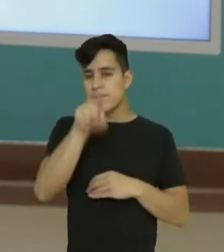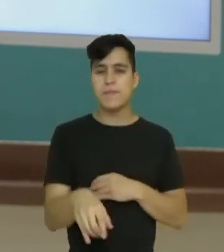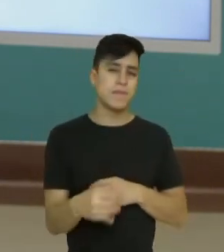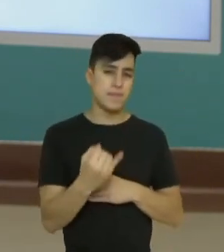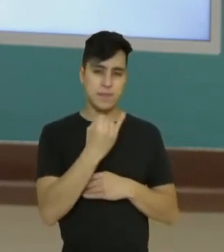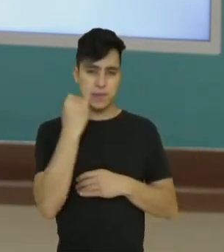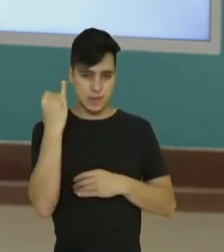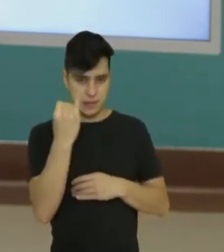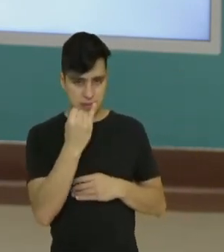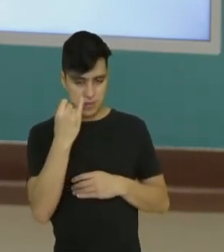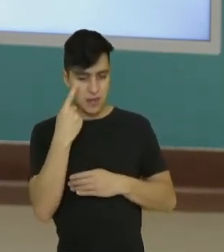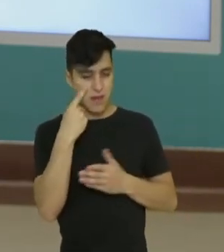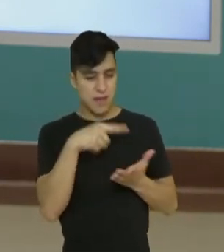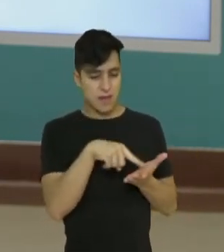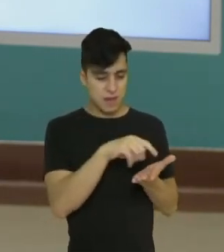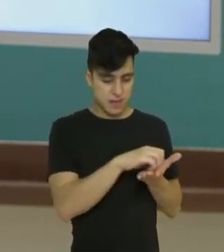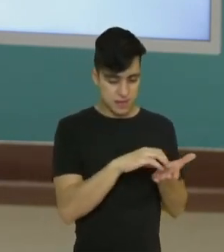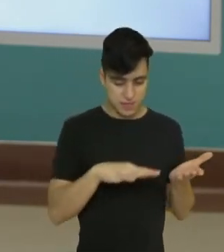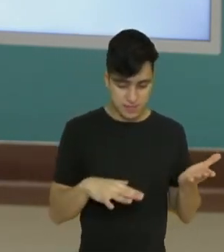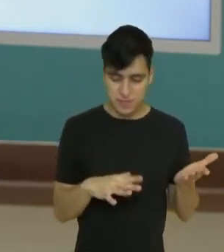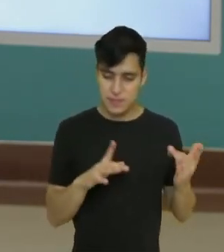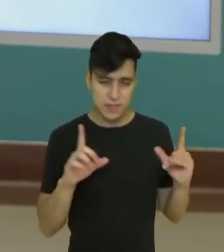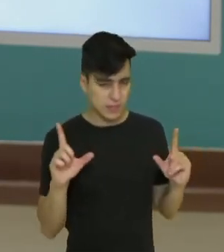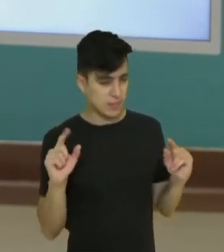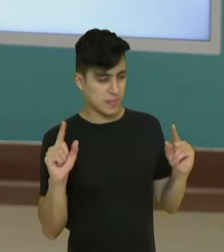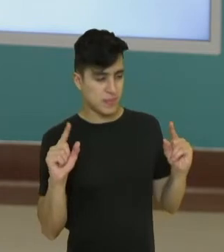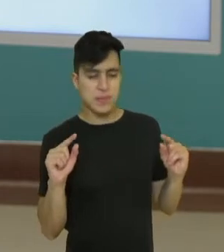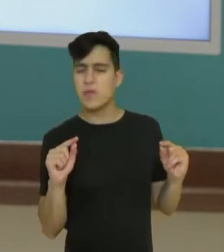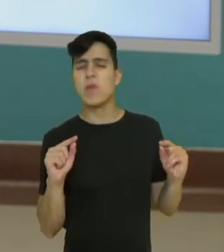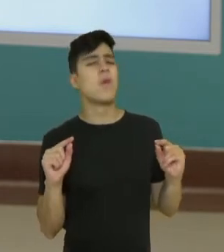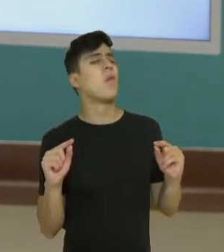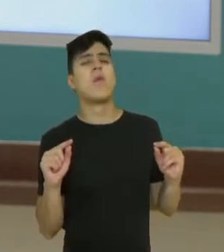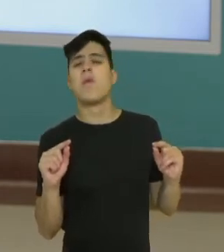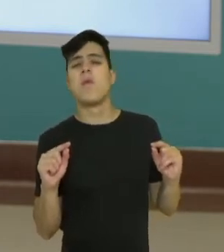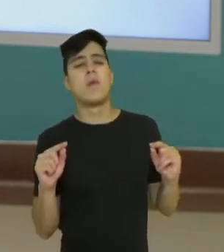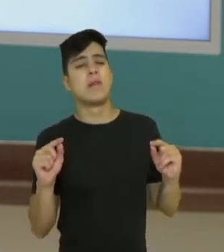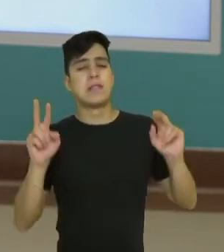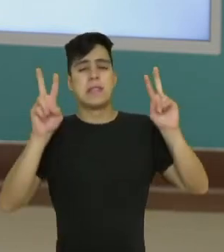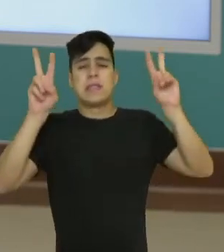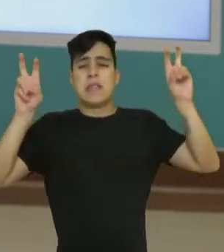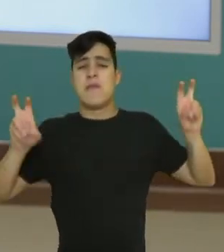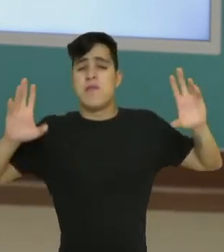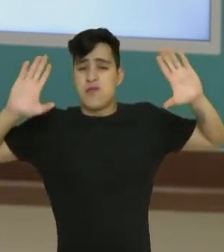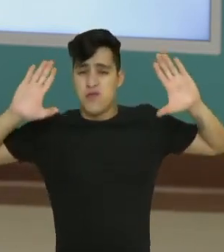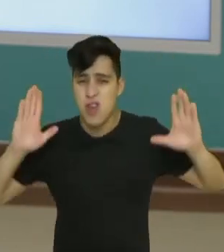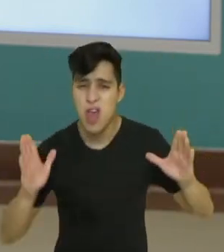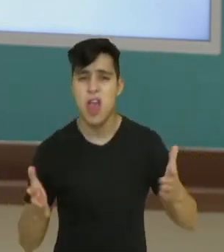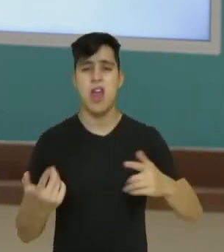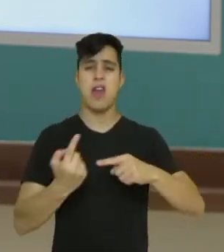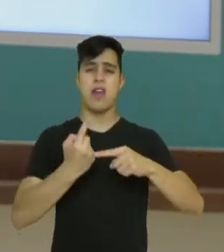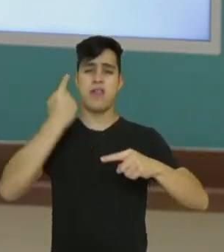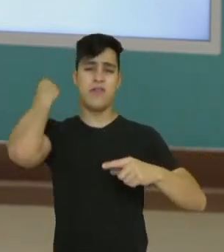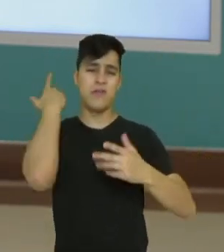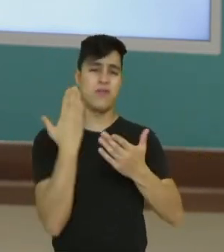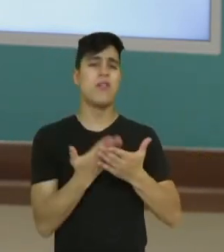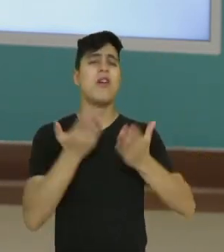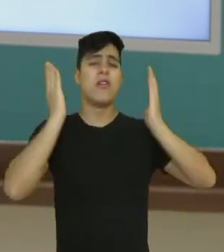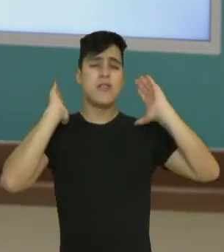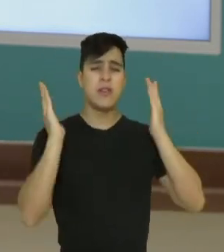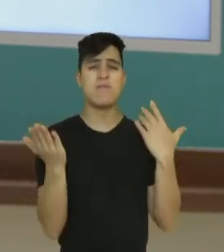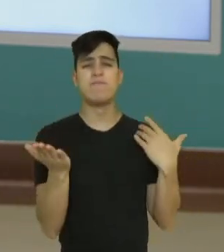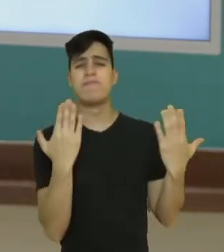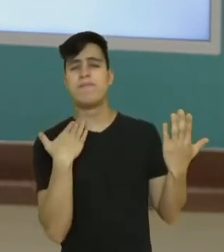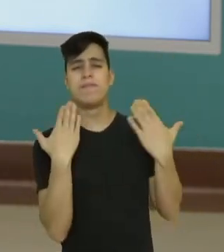Você viu que essa atividade ela está trabalhando algo que nós já estudamos, que nós já conversamos